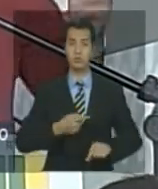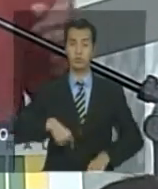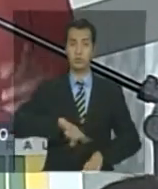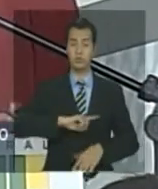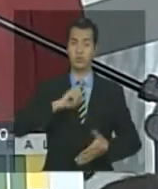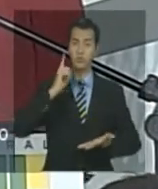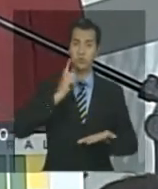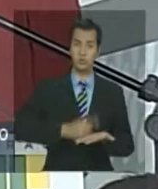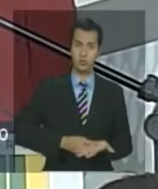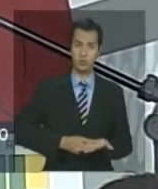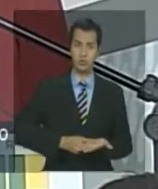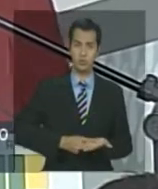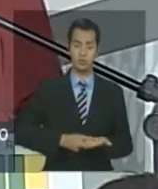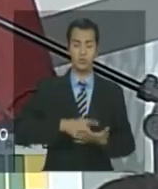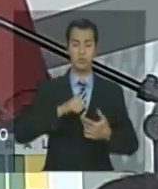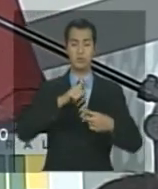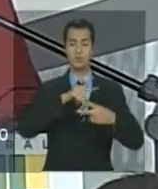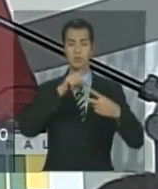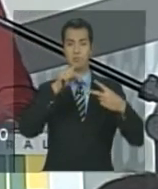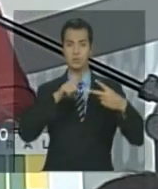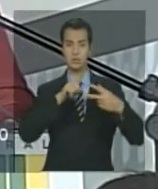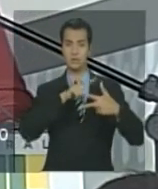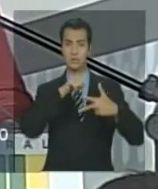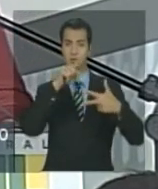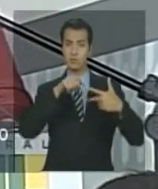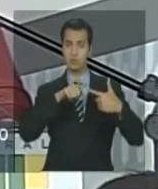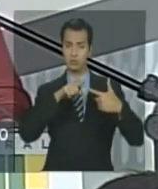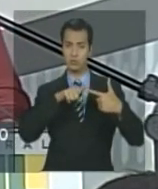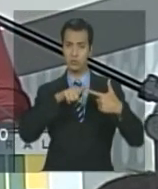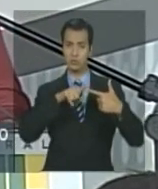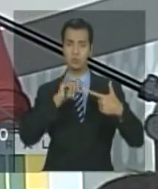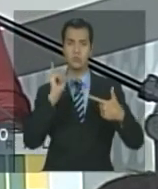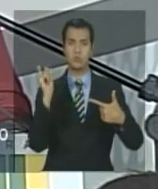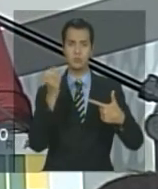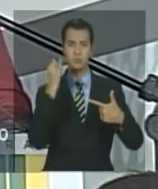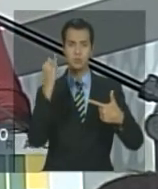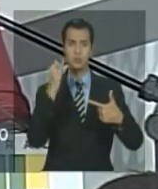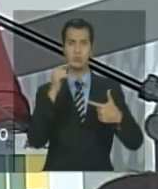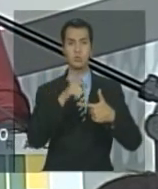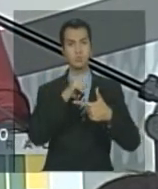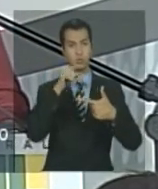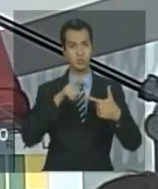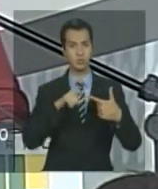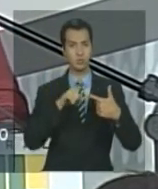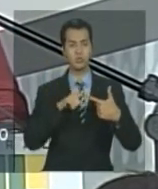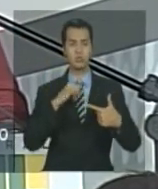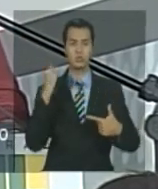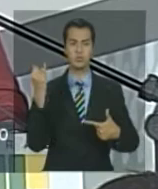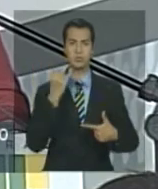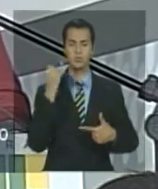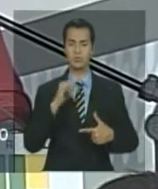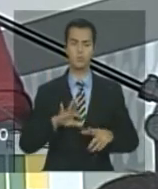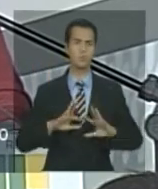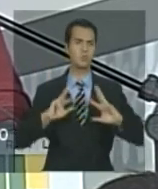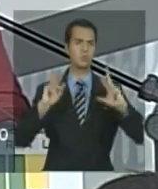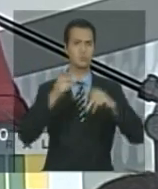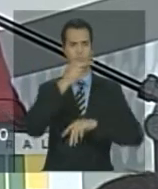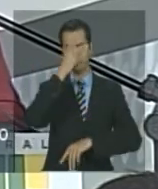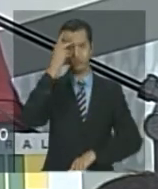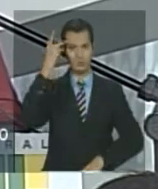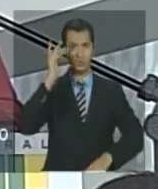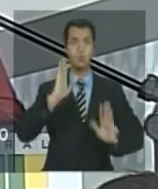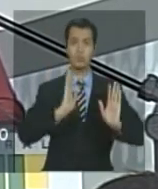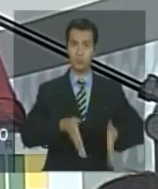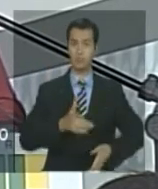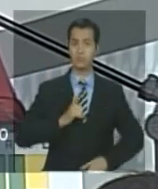a segunda característica importante hoje de todas as pessoas que recebem Bolsa